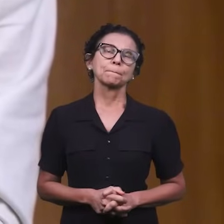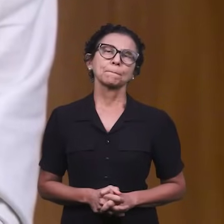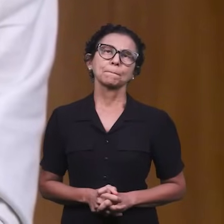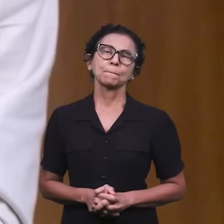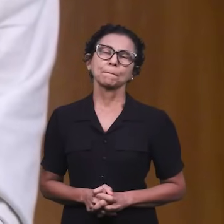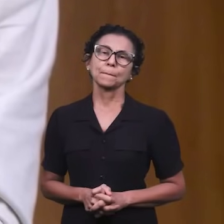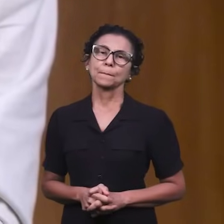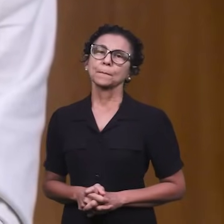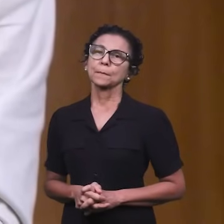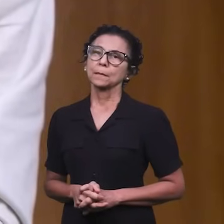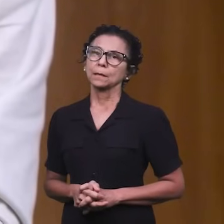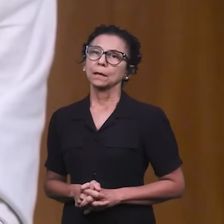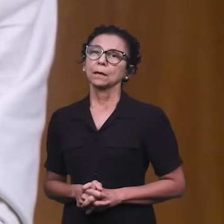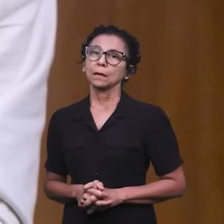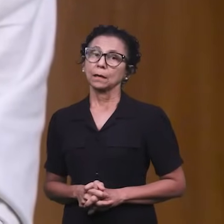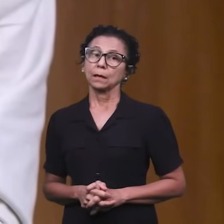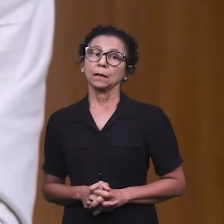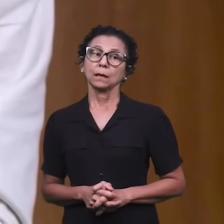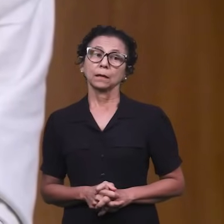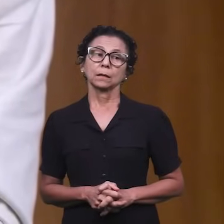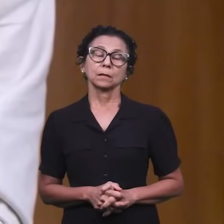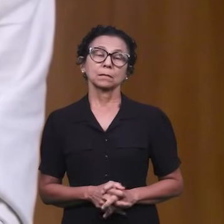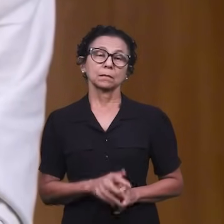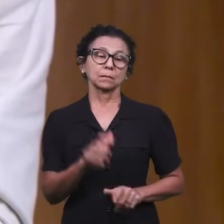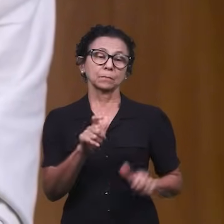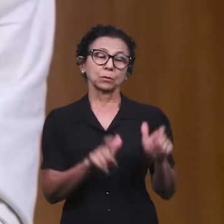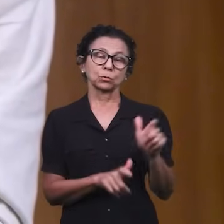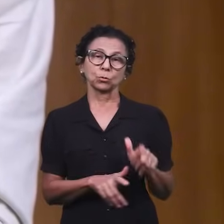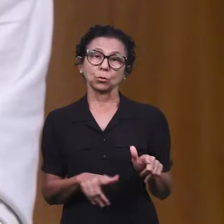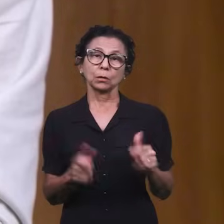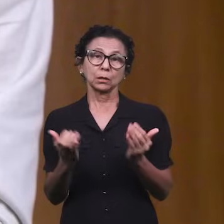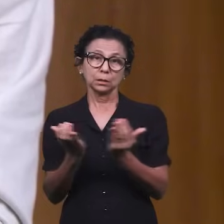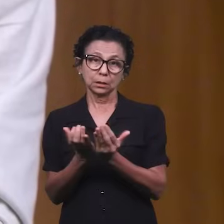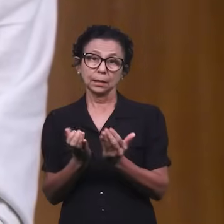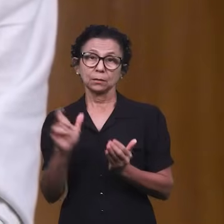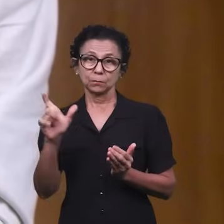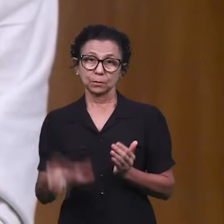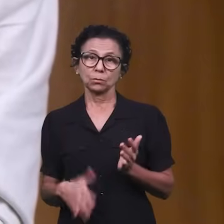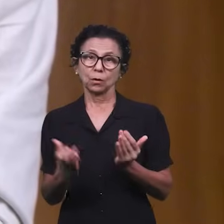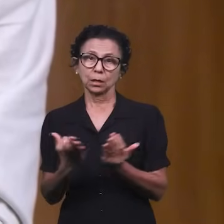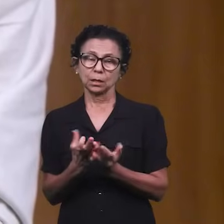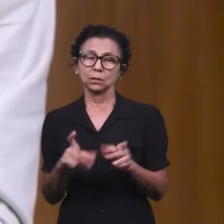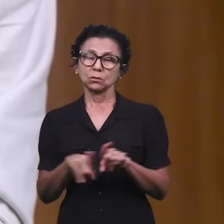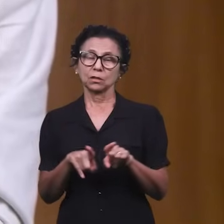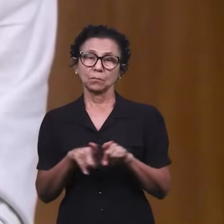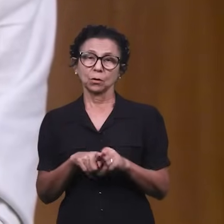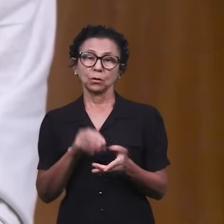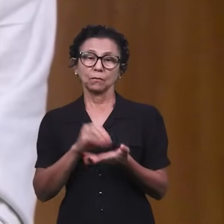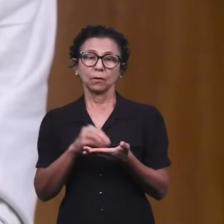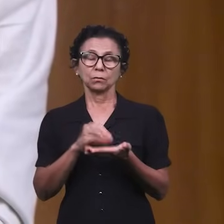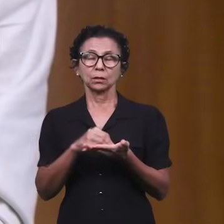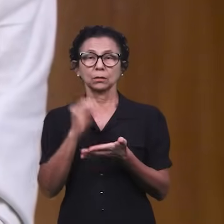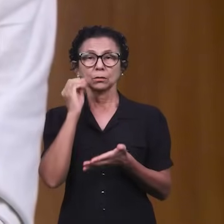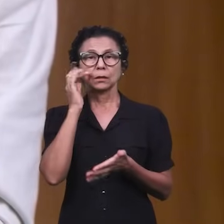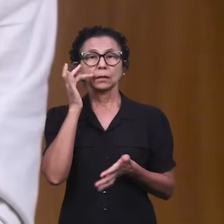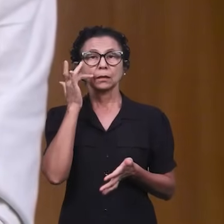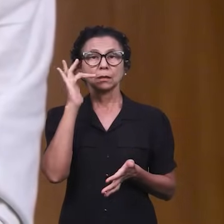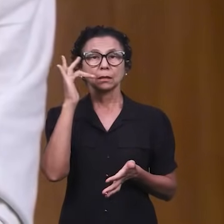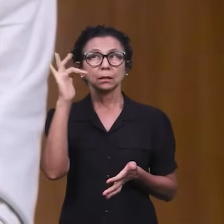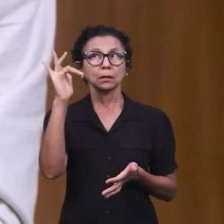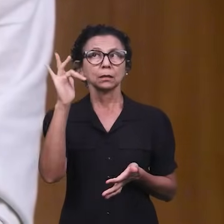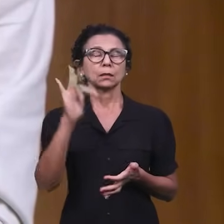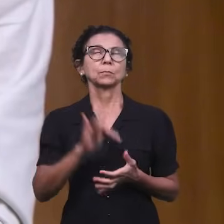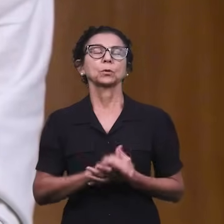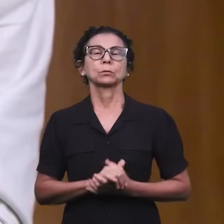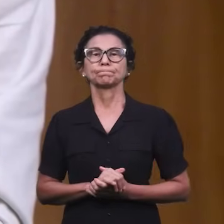evangélico. O temor está se tornando um material escasso. E sem temor,